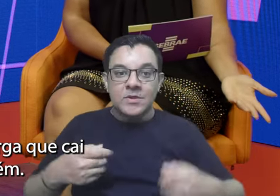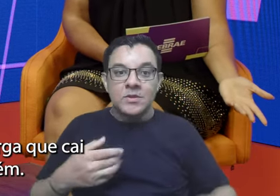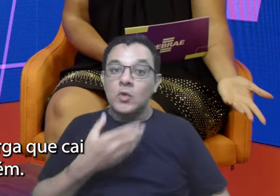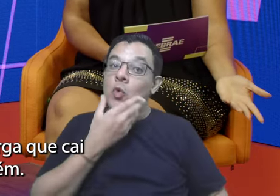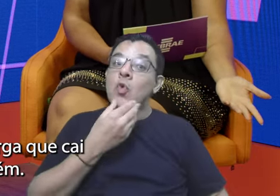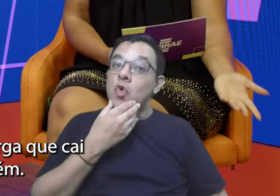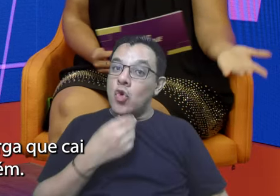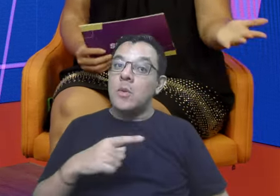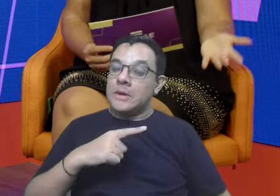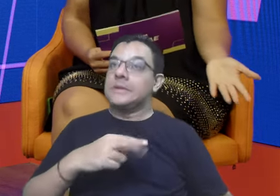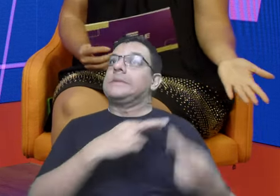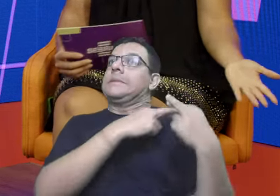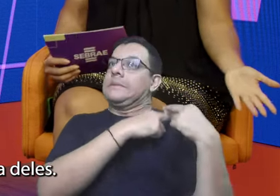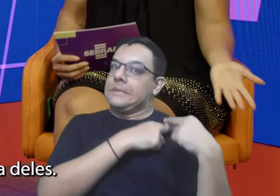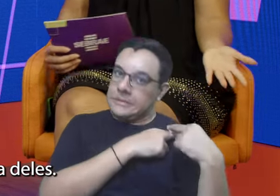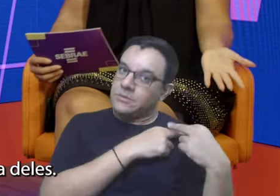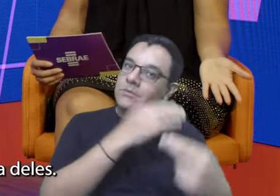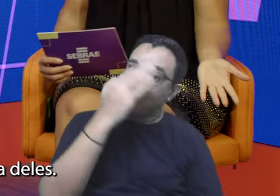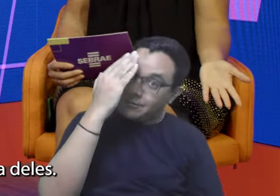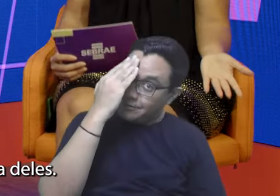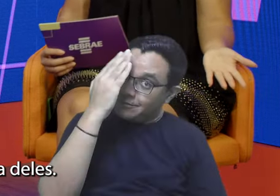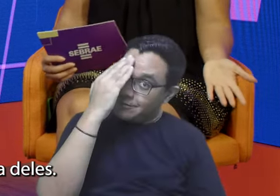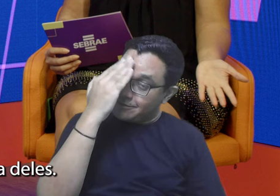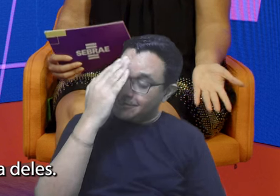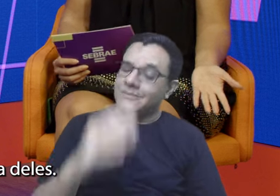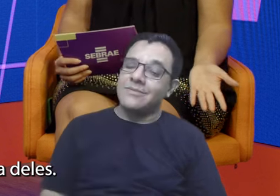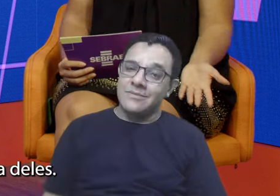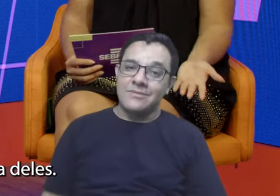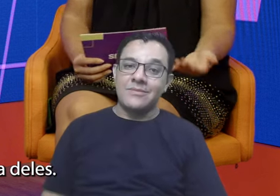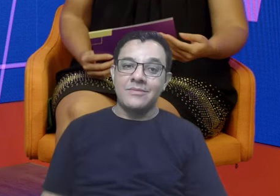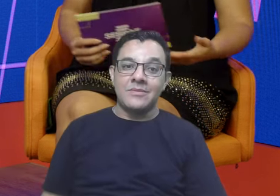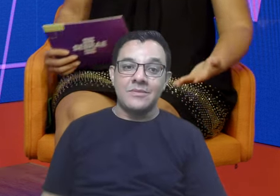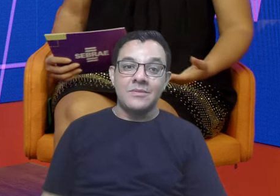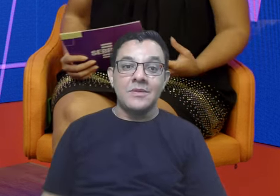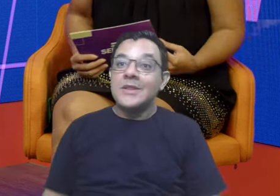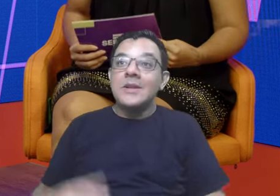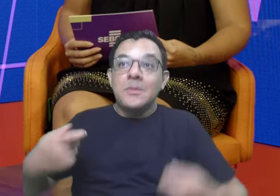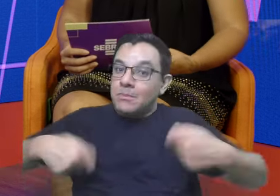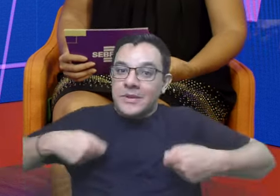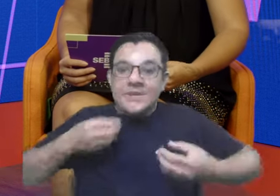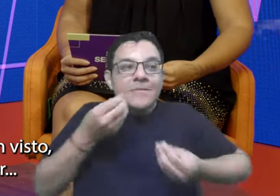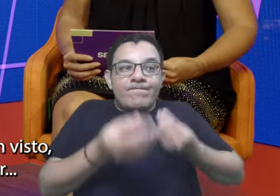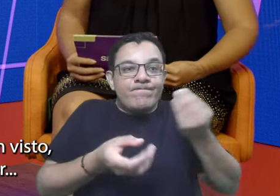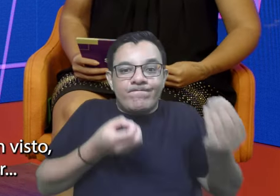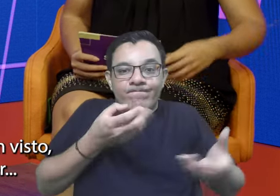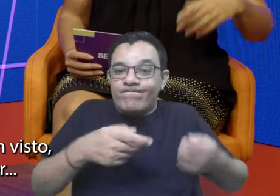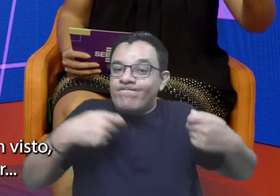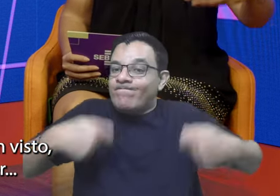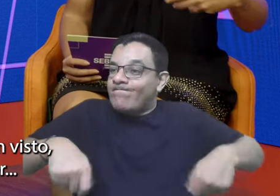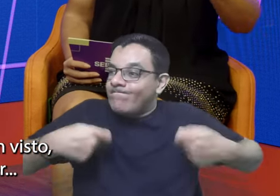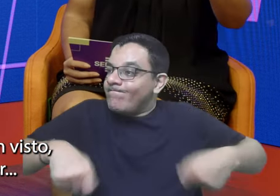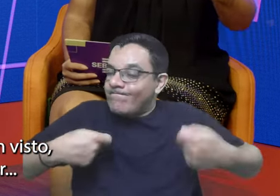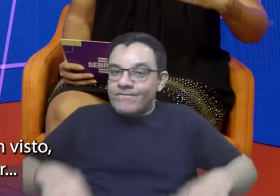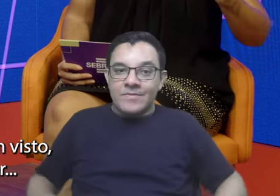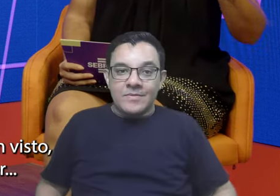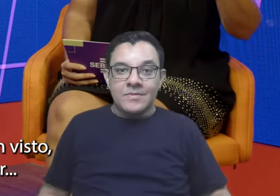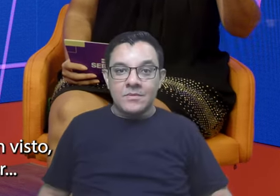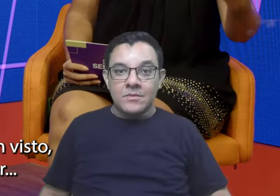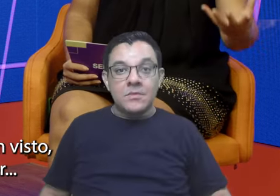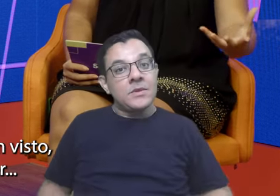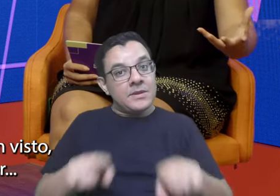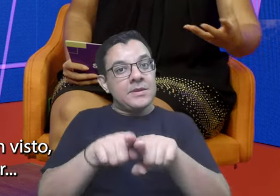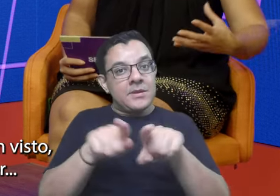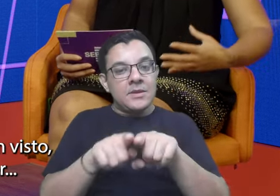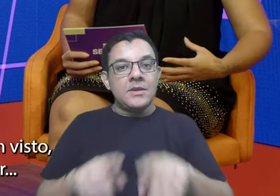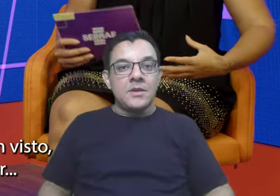cai em cima dos homens também a gente também sabe que reca uma carga enorme em cima deles mas é eu preciso prover então e também ele é mais bem